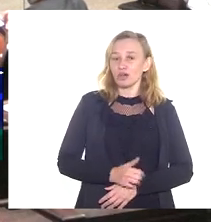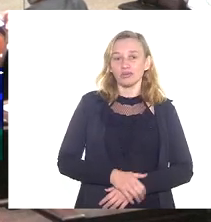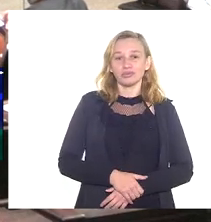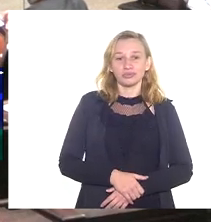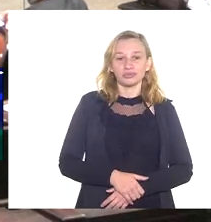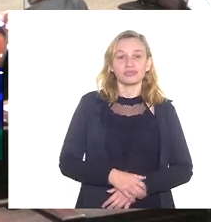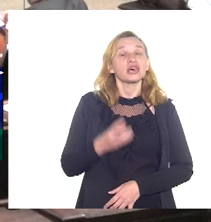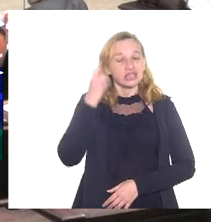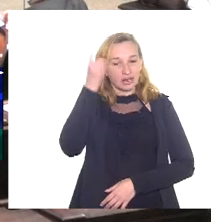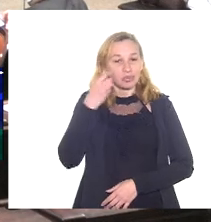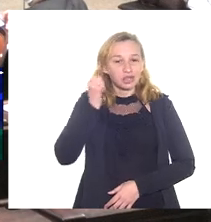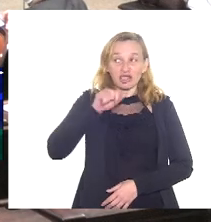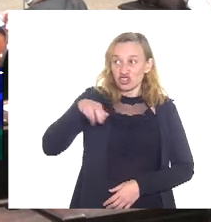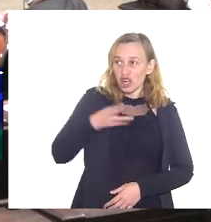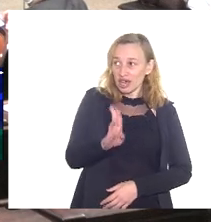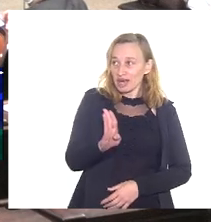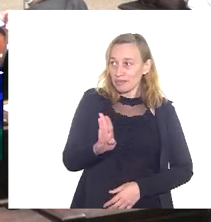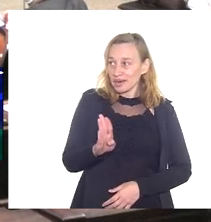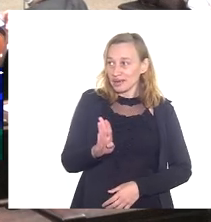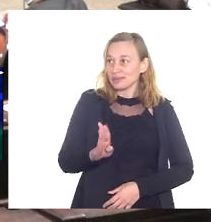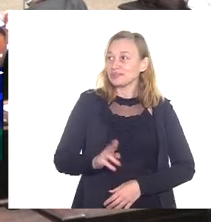Deputado Jair